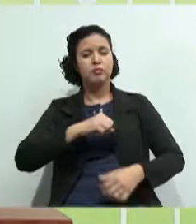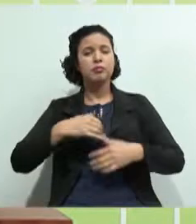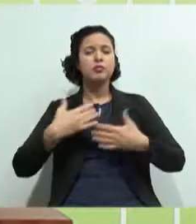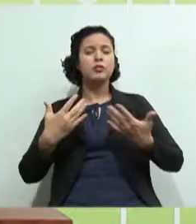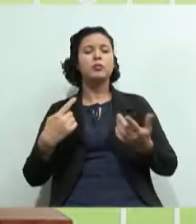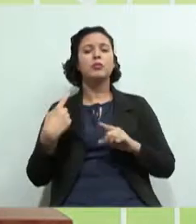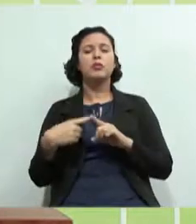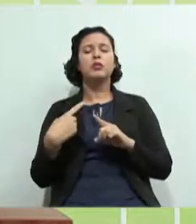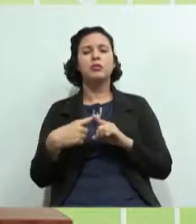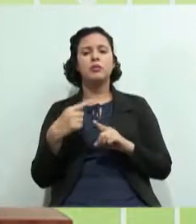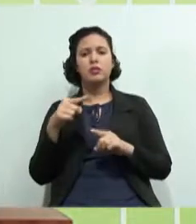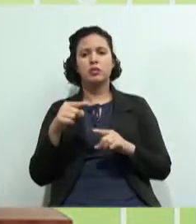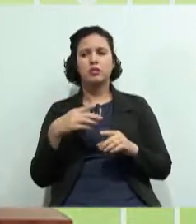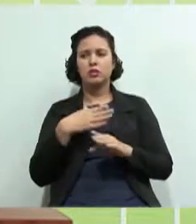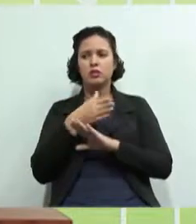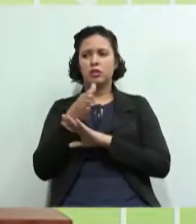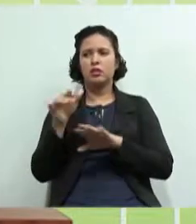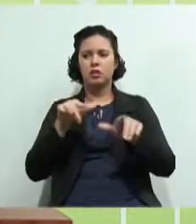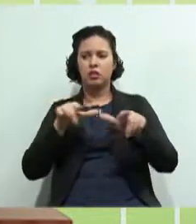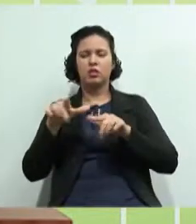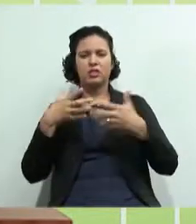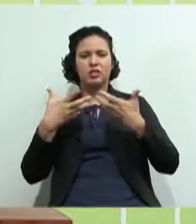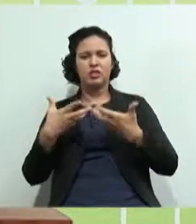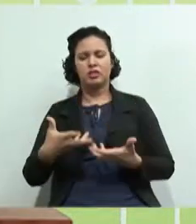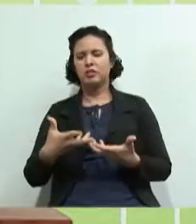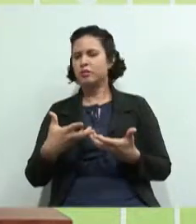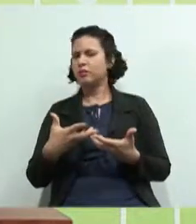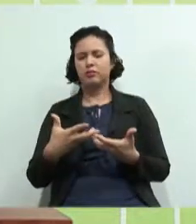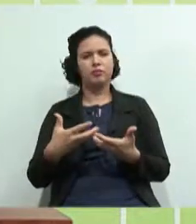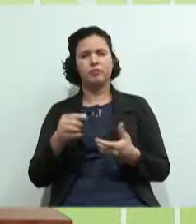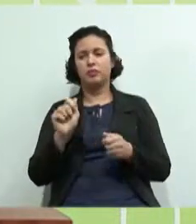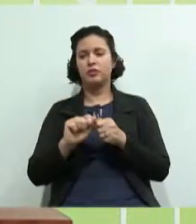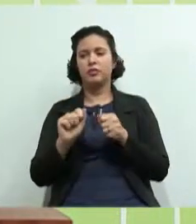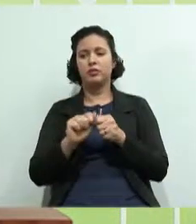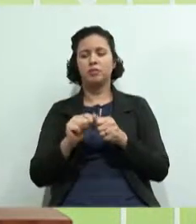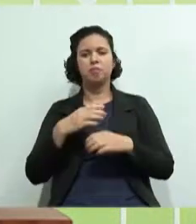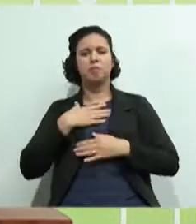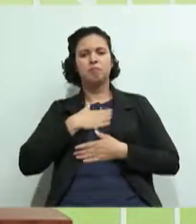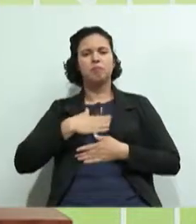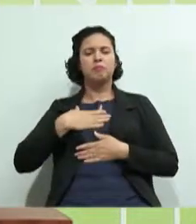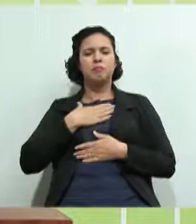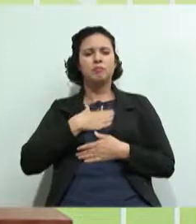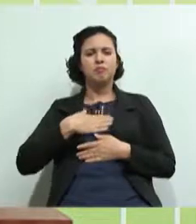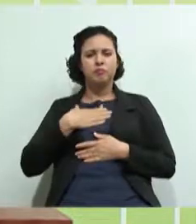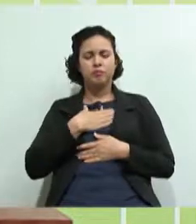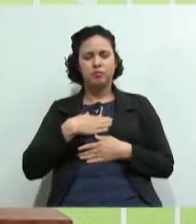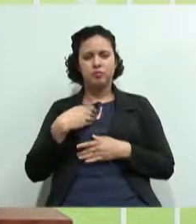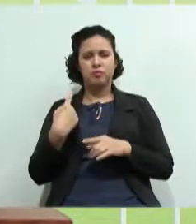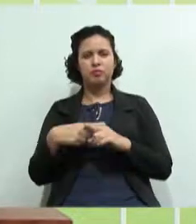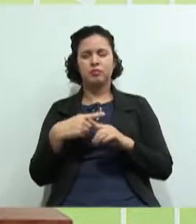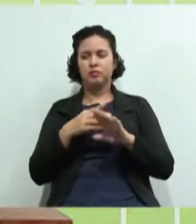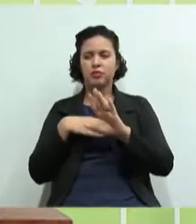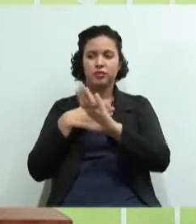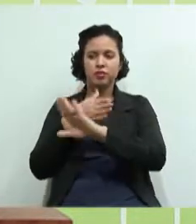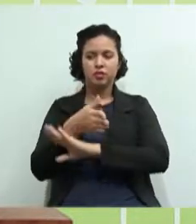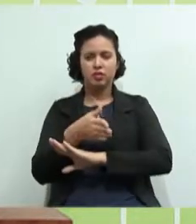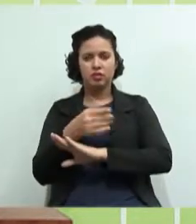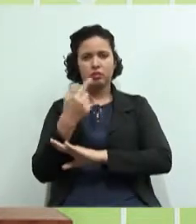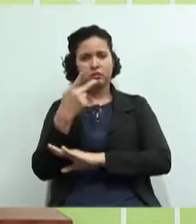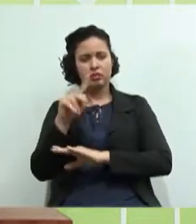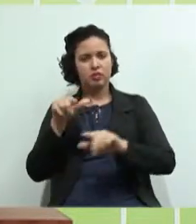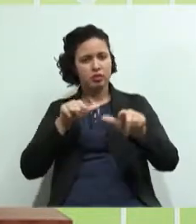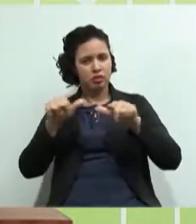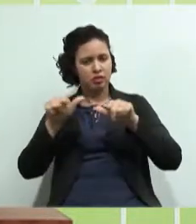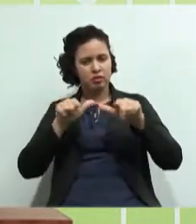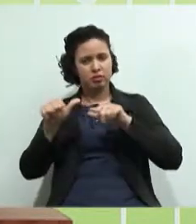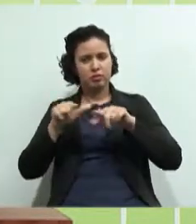você não vai estar indo trabalhar, você estará indo fazer algo que te dá prazer. Você estará indo para o seu trabalho, né? Vamos